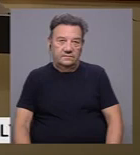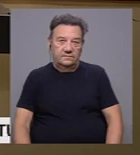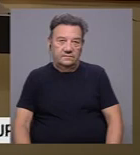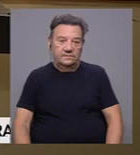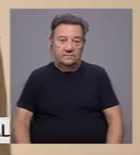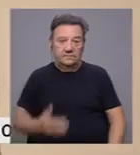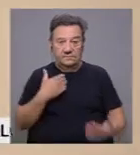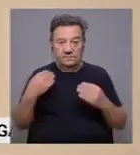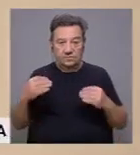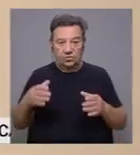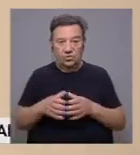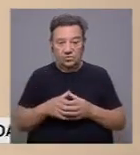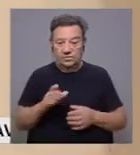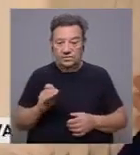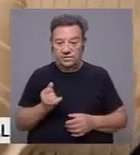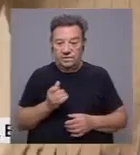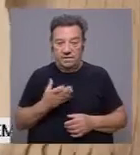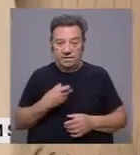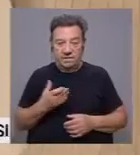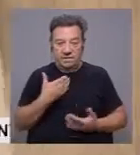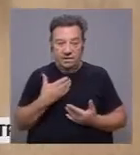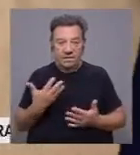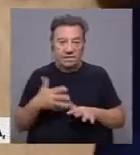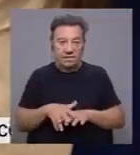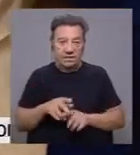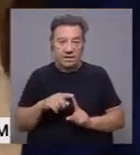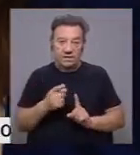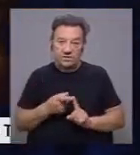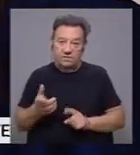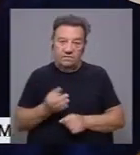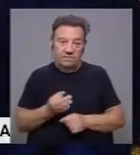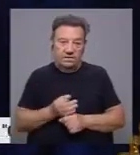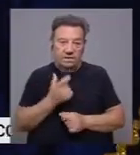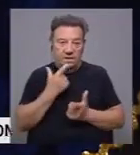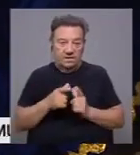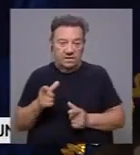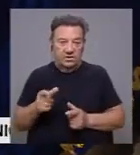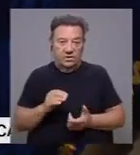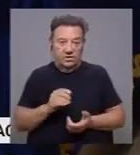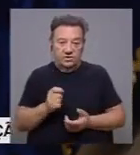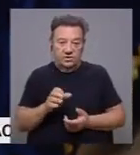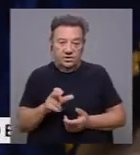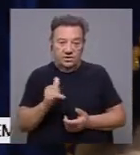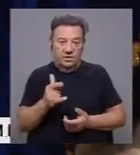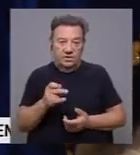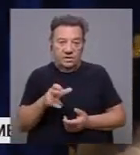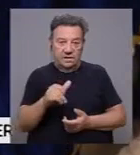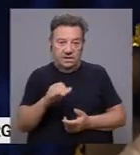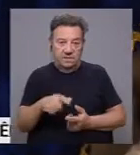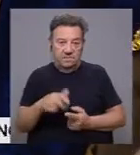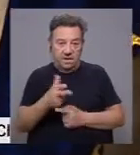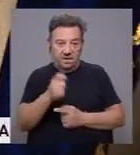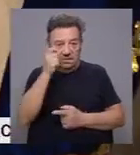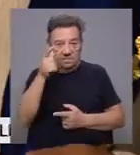A encenação do grupo Jangada Teatro integra a edição deste ano do Festival Literário Escritaria. É uma das artes que